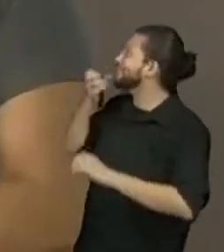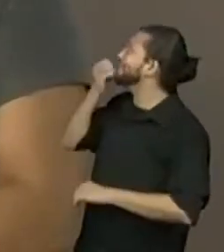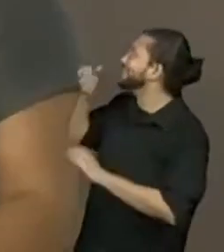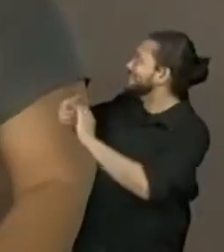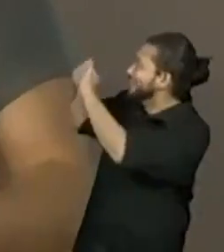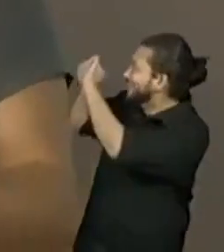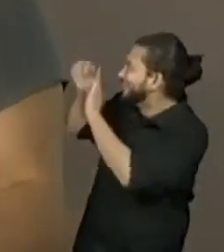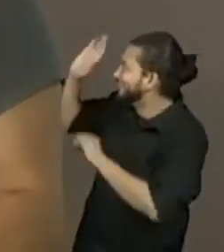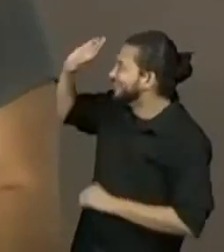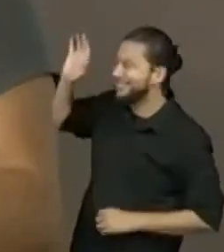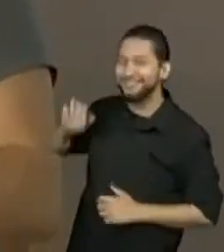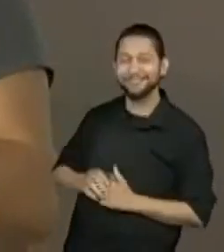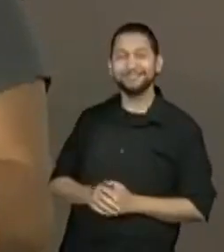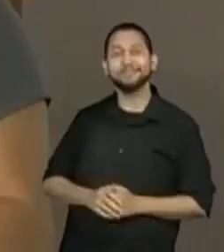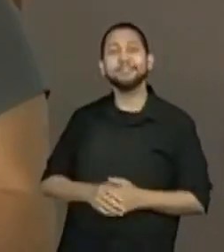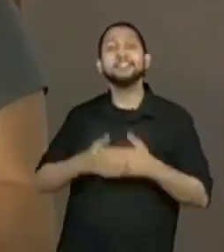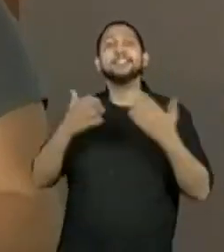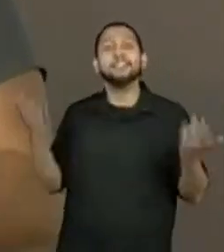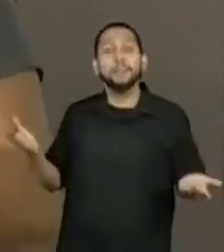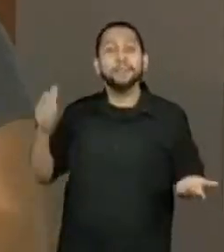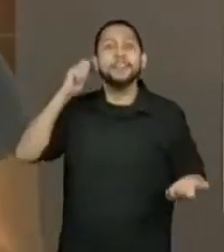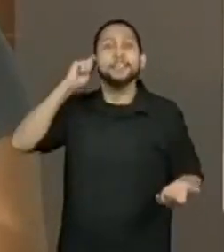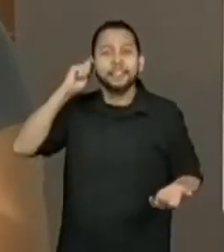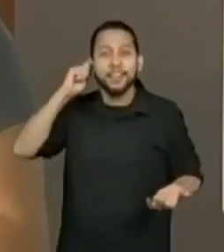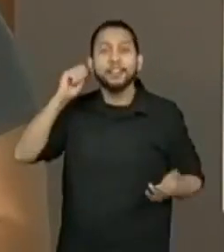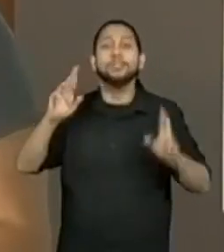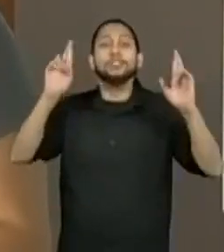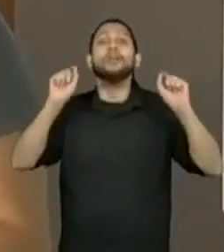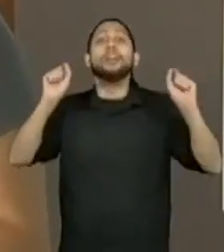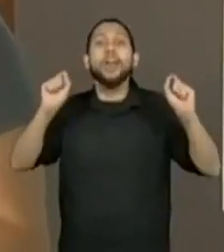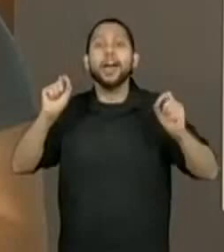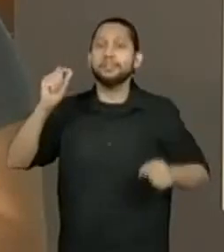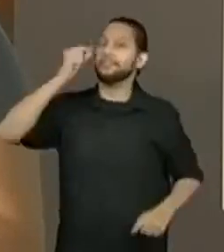tudo bem? Andrei, você está torcendo por mim?